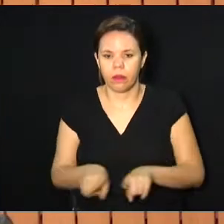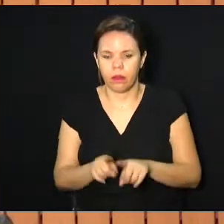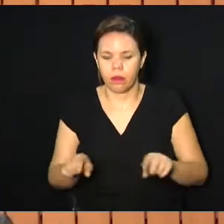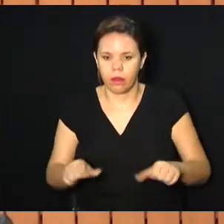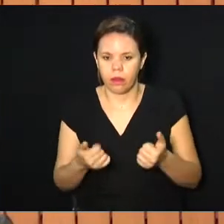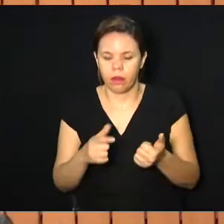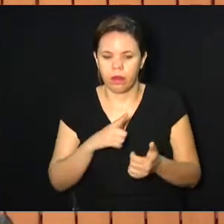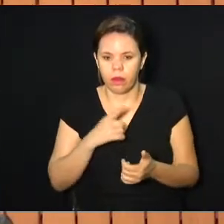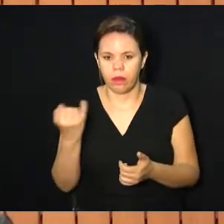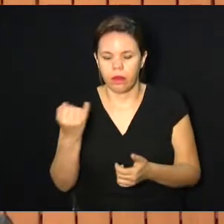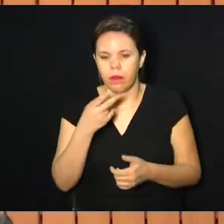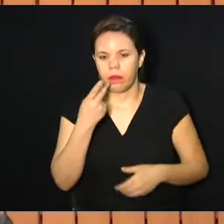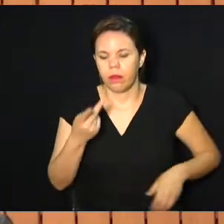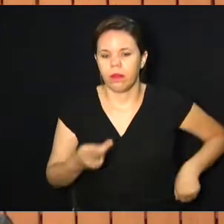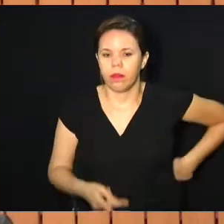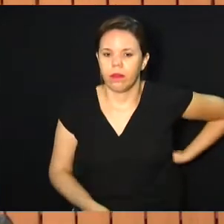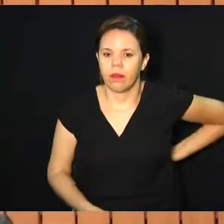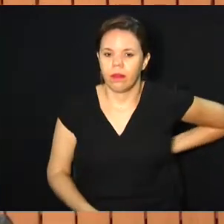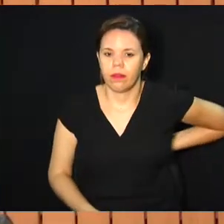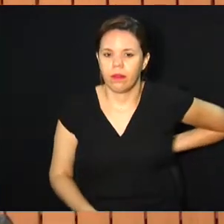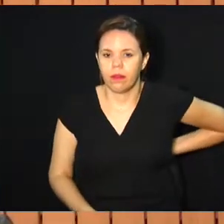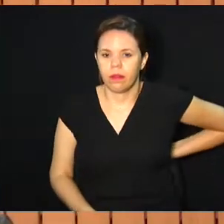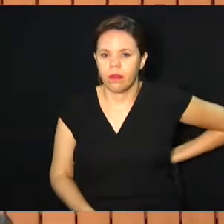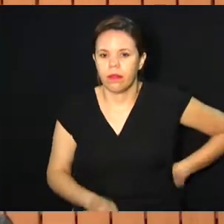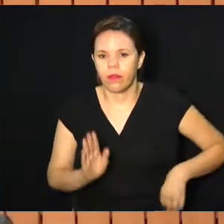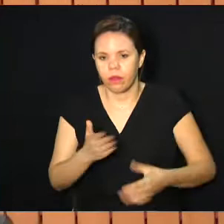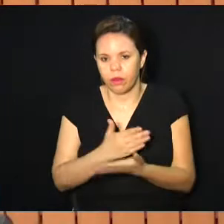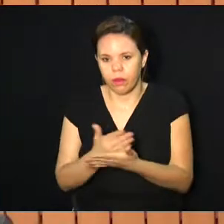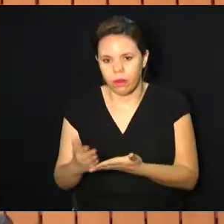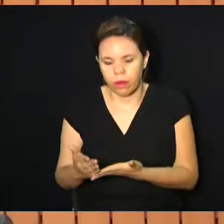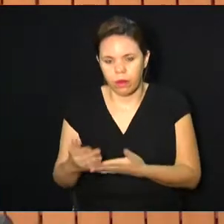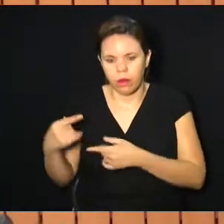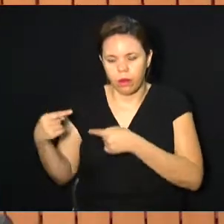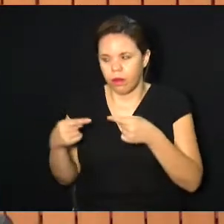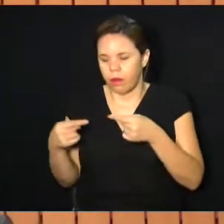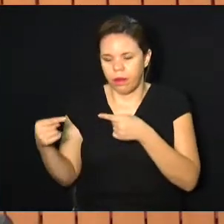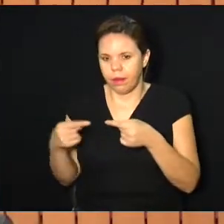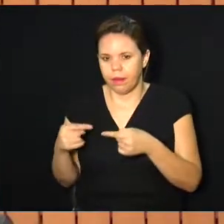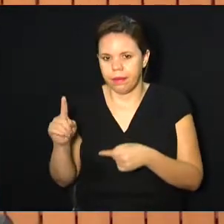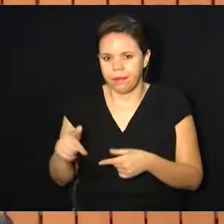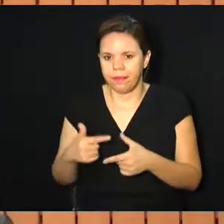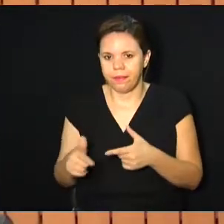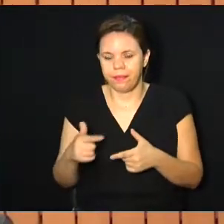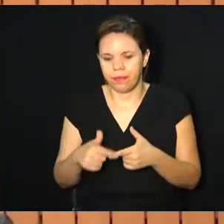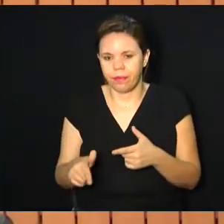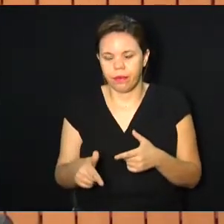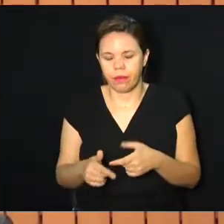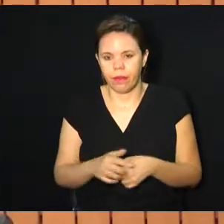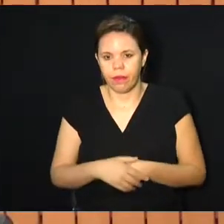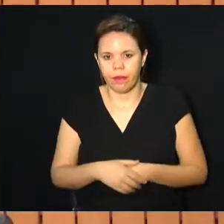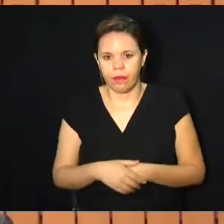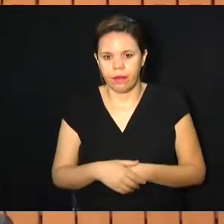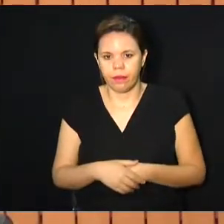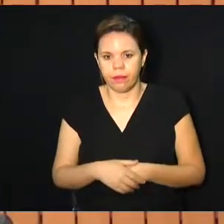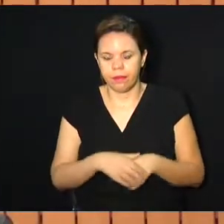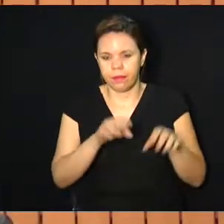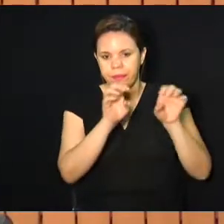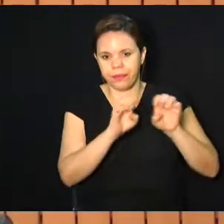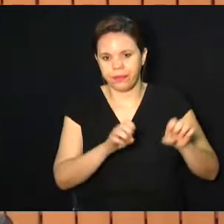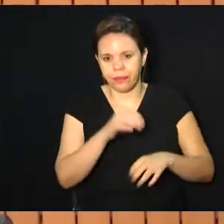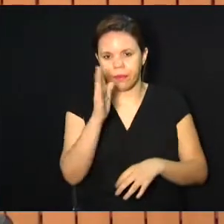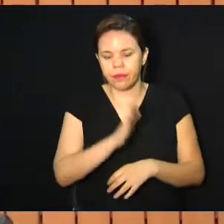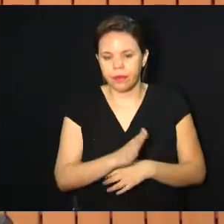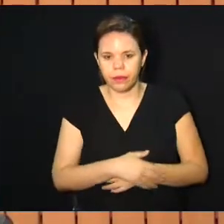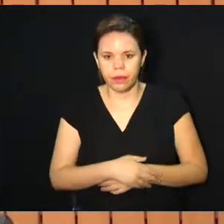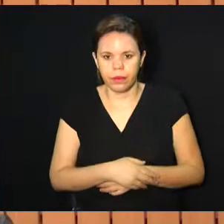que é importante ressaltar. Já começando aí pela competitividade, que é um problema central e estrutural no Brasil,